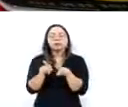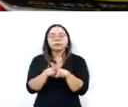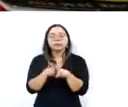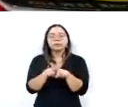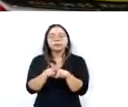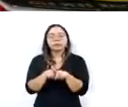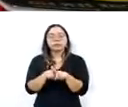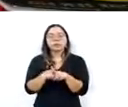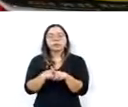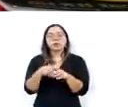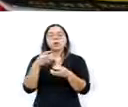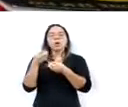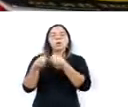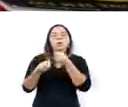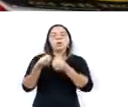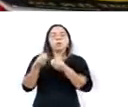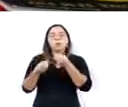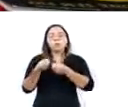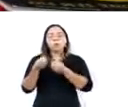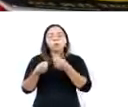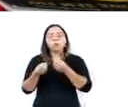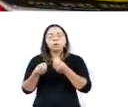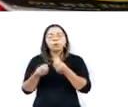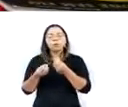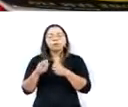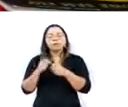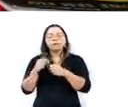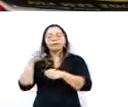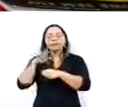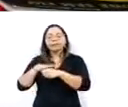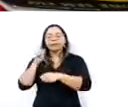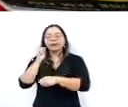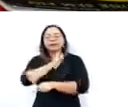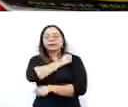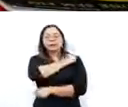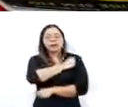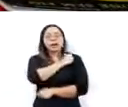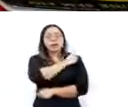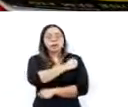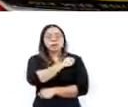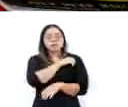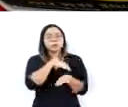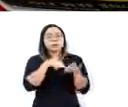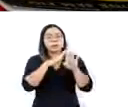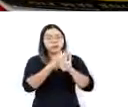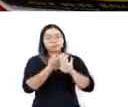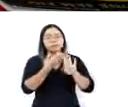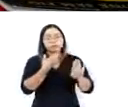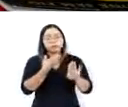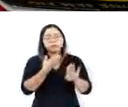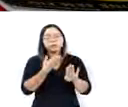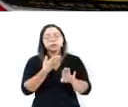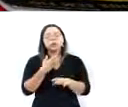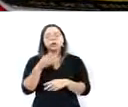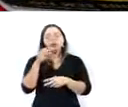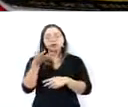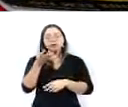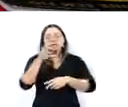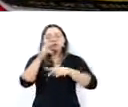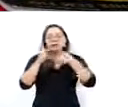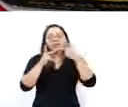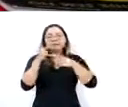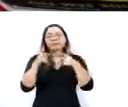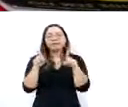que se evadiu, é um outro desafio, e eu gostaria que vocês colocassem essa na fala de vocês,